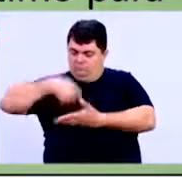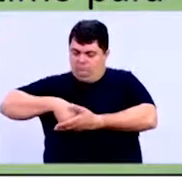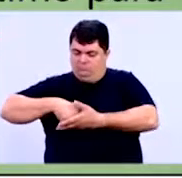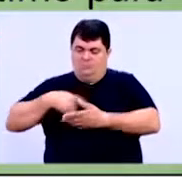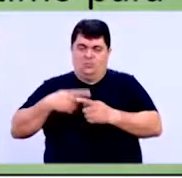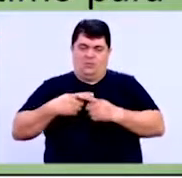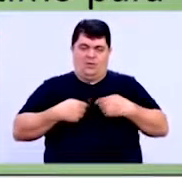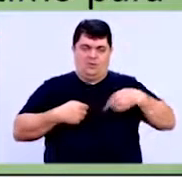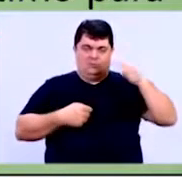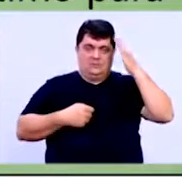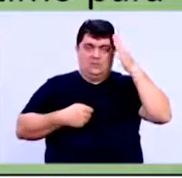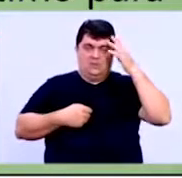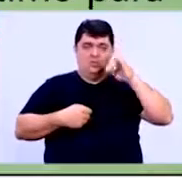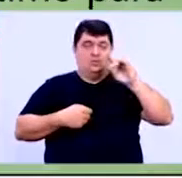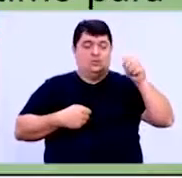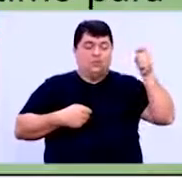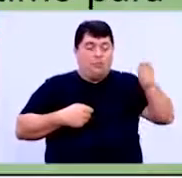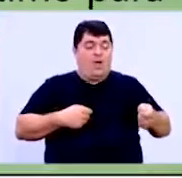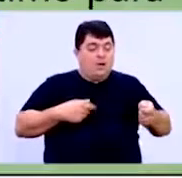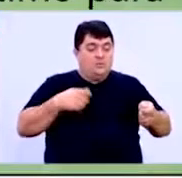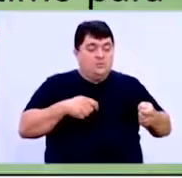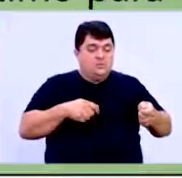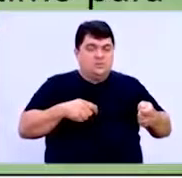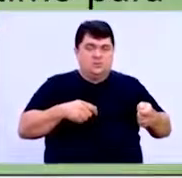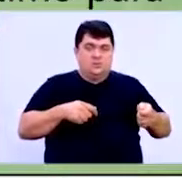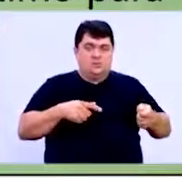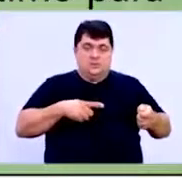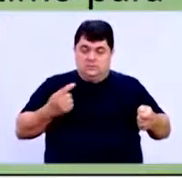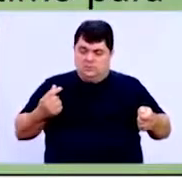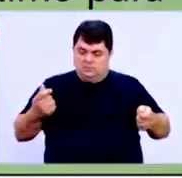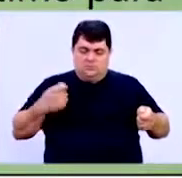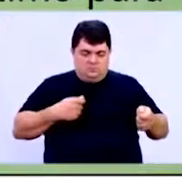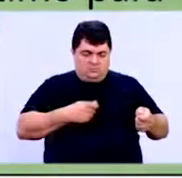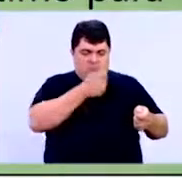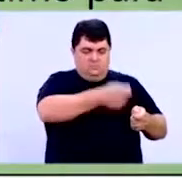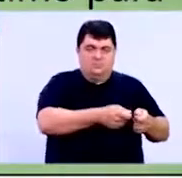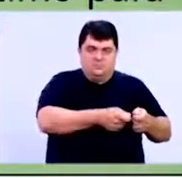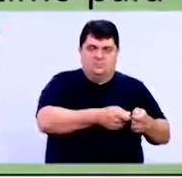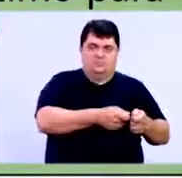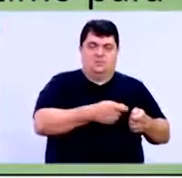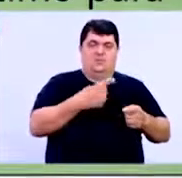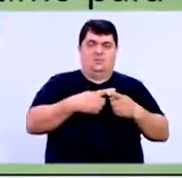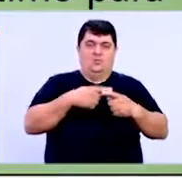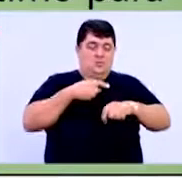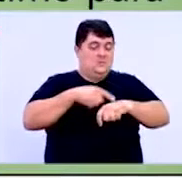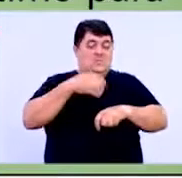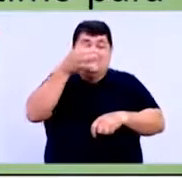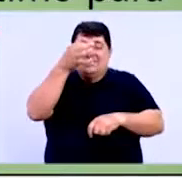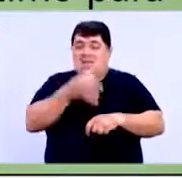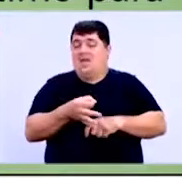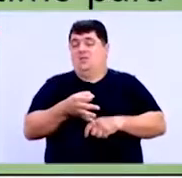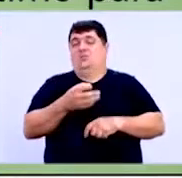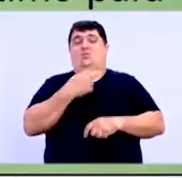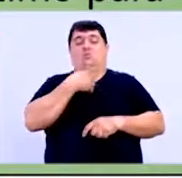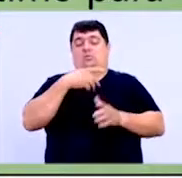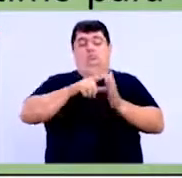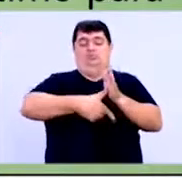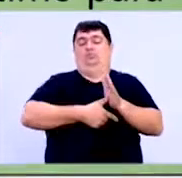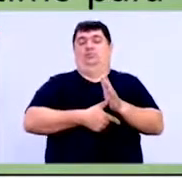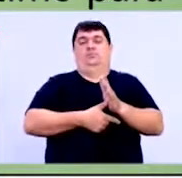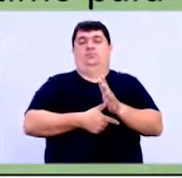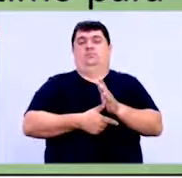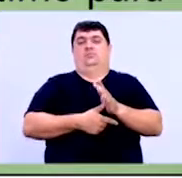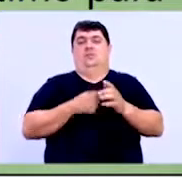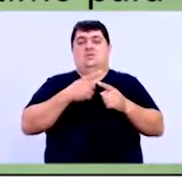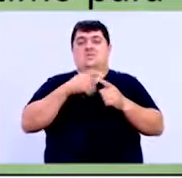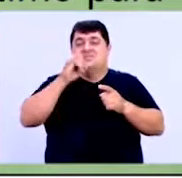para que suas obrigações, olha aí, ó, você tem que ter todo mês suas obrigações em dias, sejam